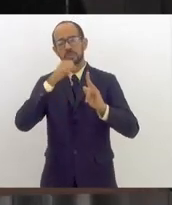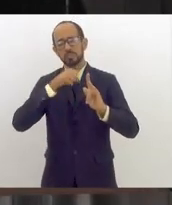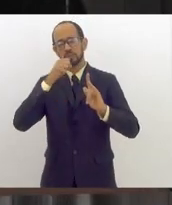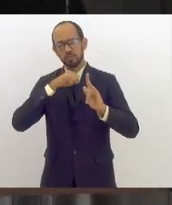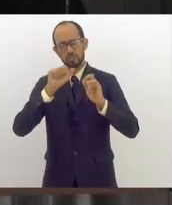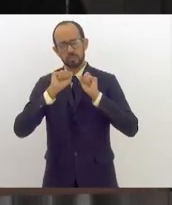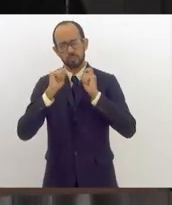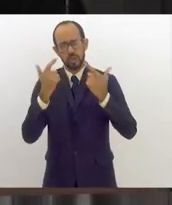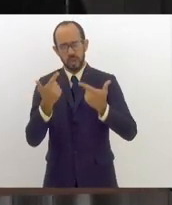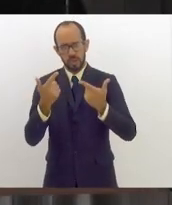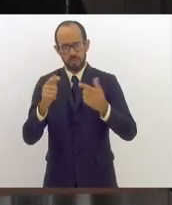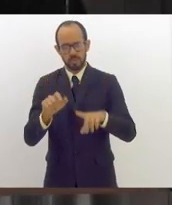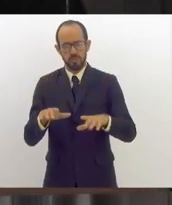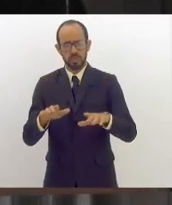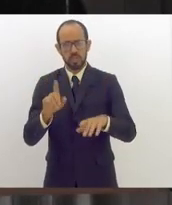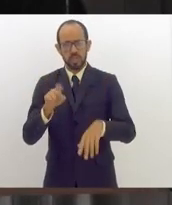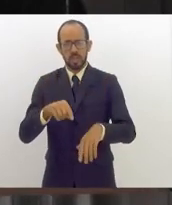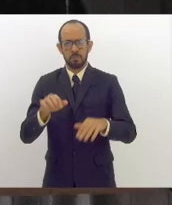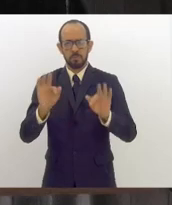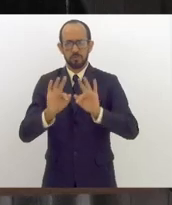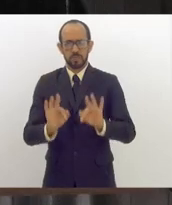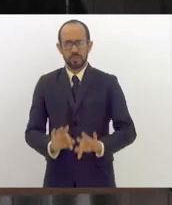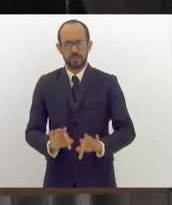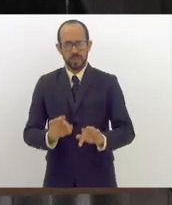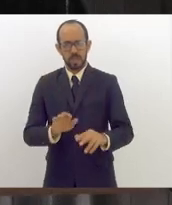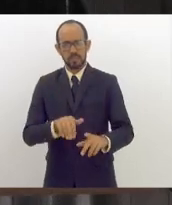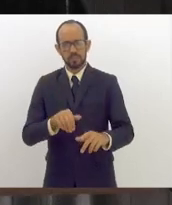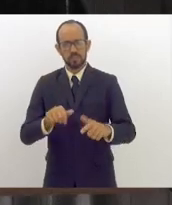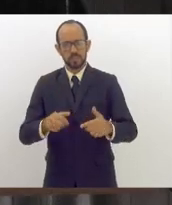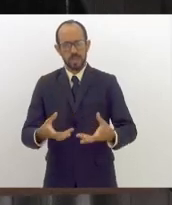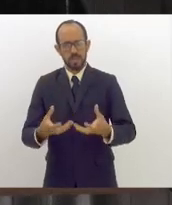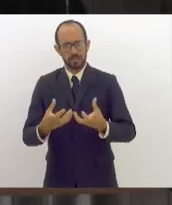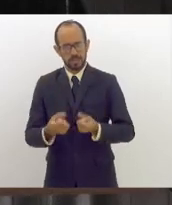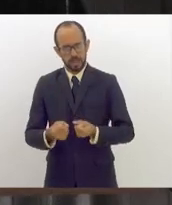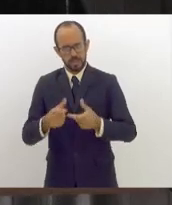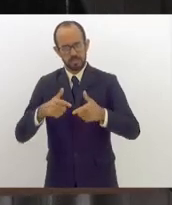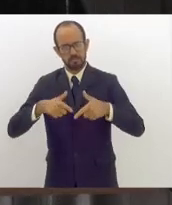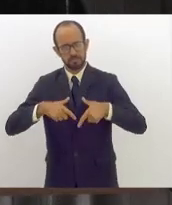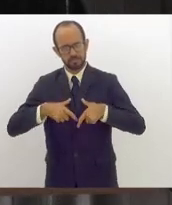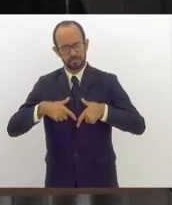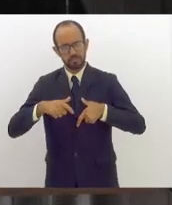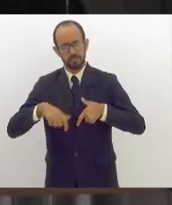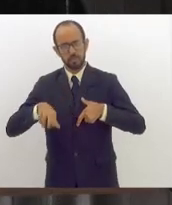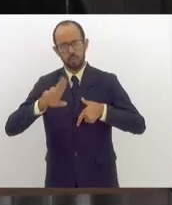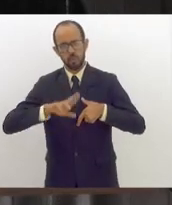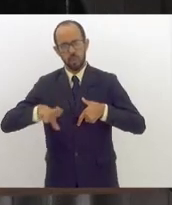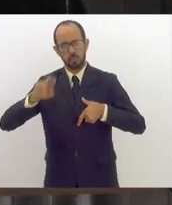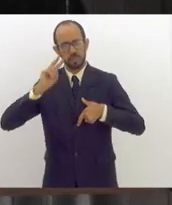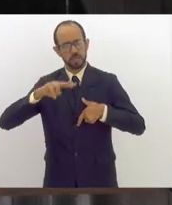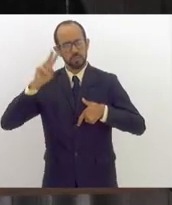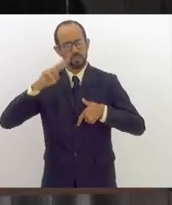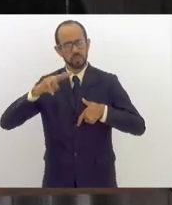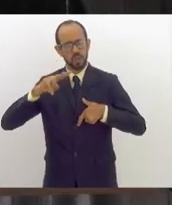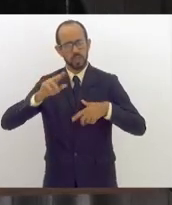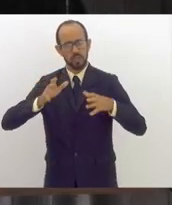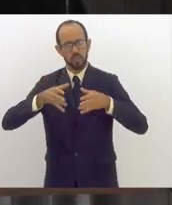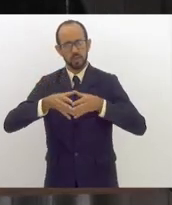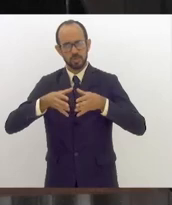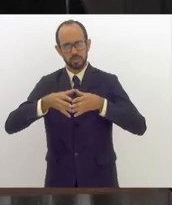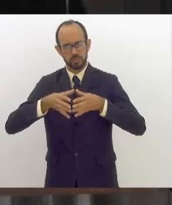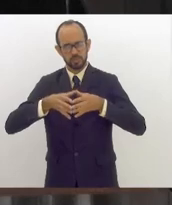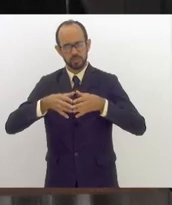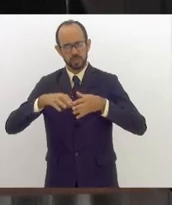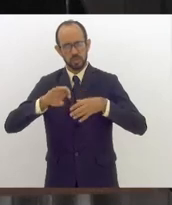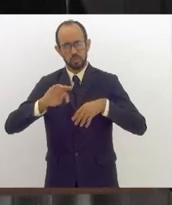é uma felicidade ser diplomado com esta honraria que foi destinada a grandes nomes de nossa história coletiva como